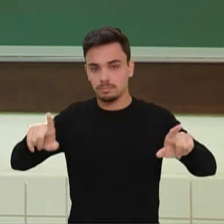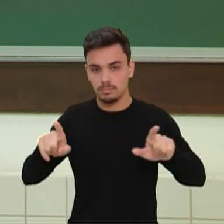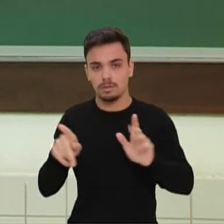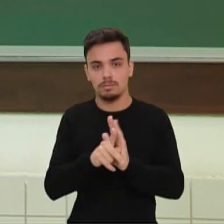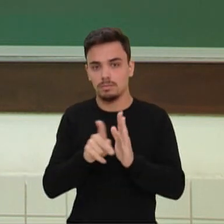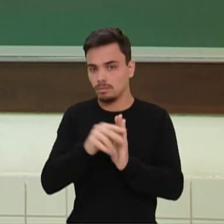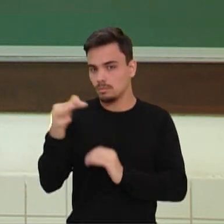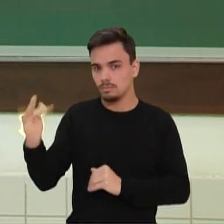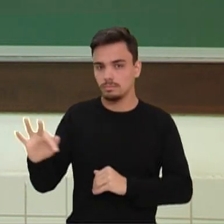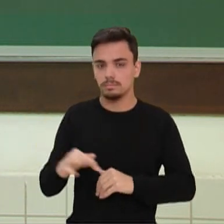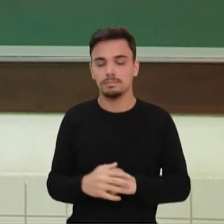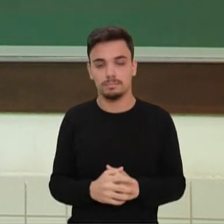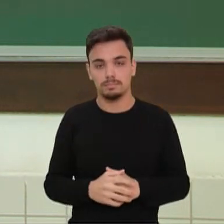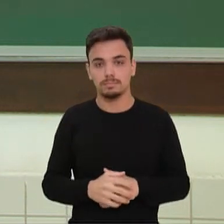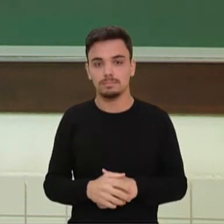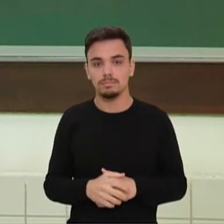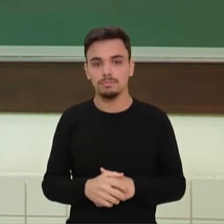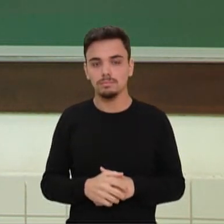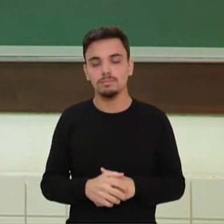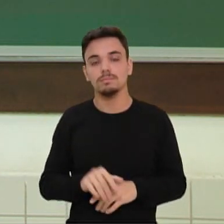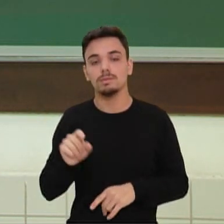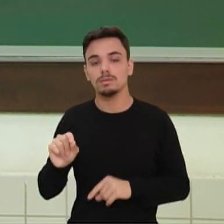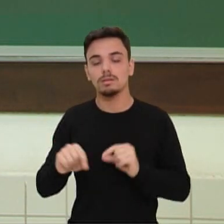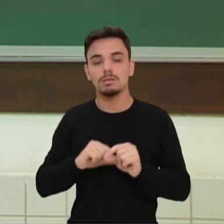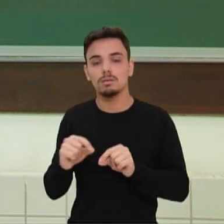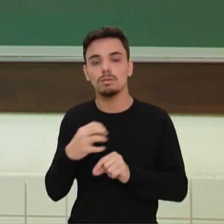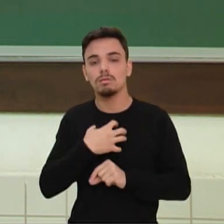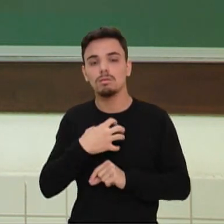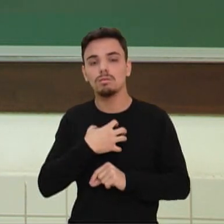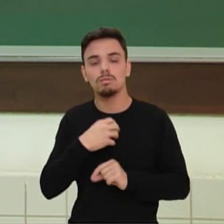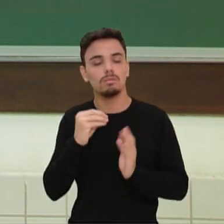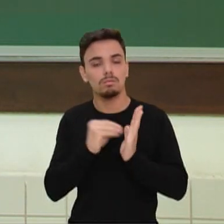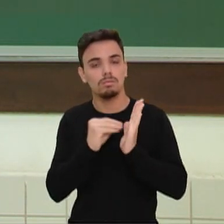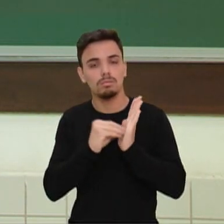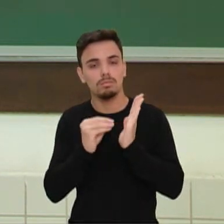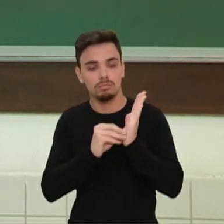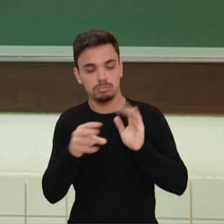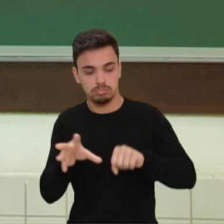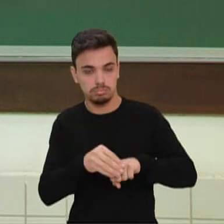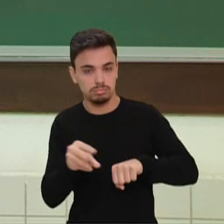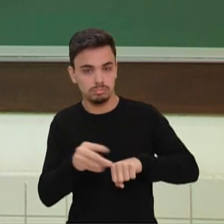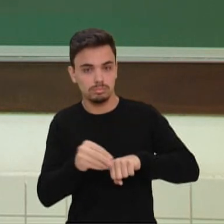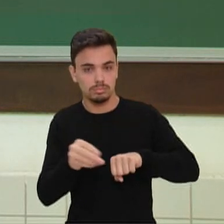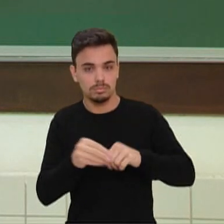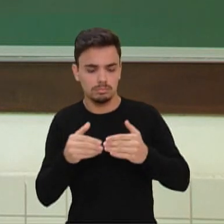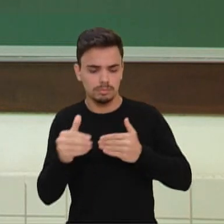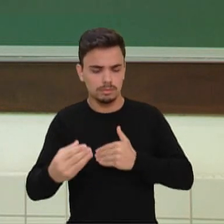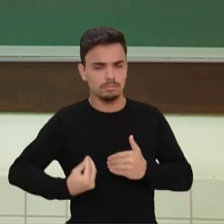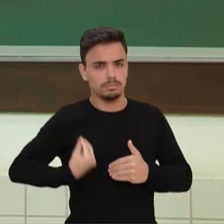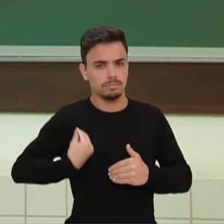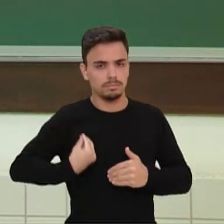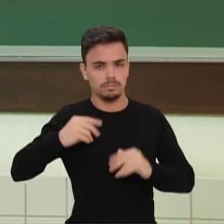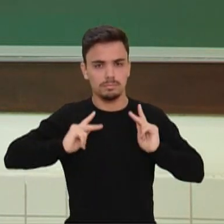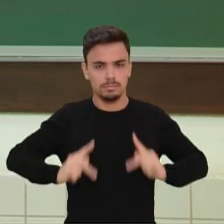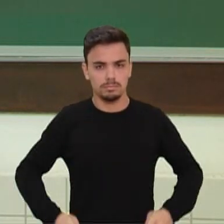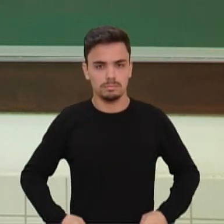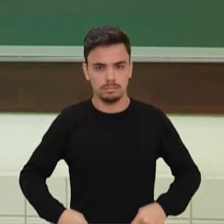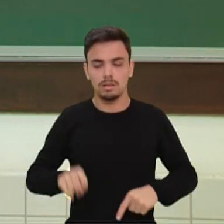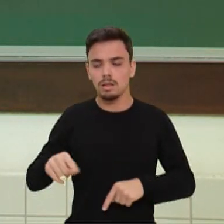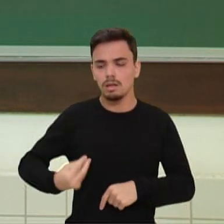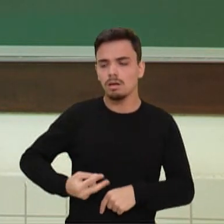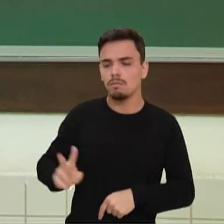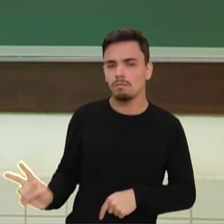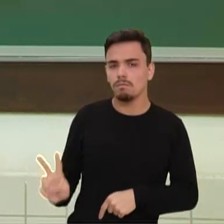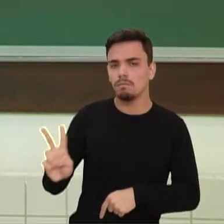a dor, e ele colocou o conhecimento como princípio da vida humana, né? Ele